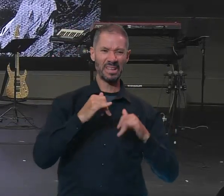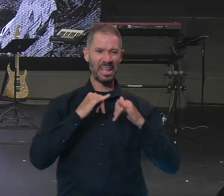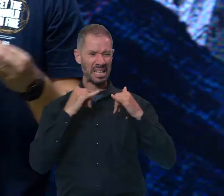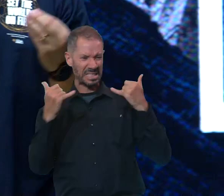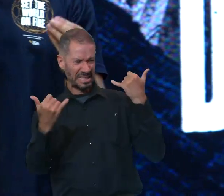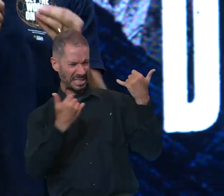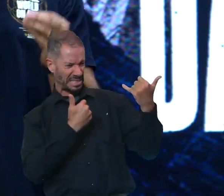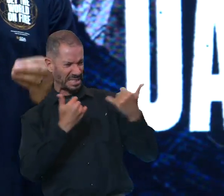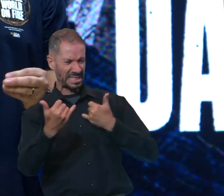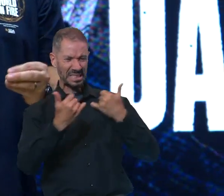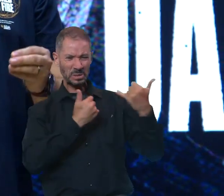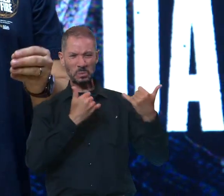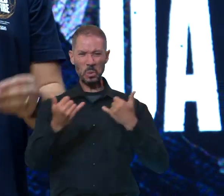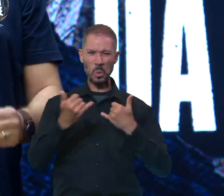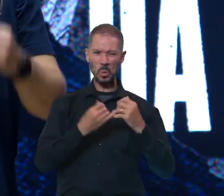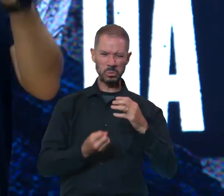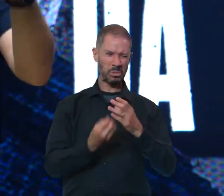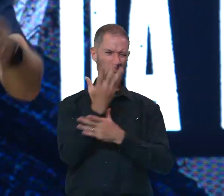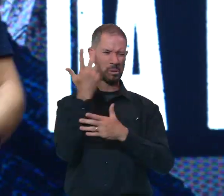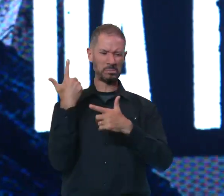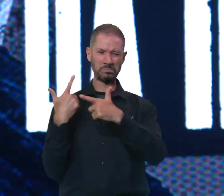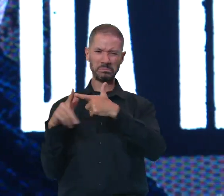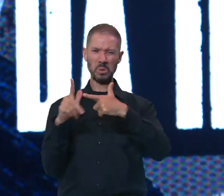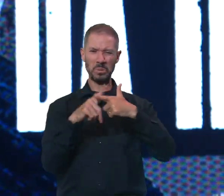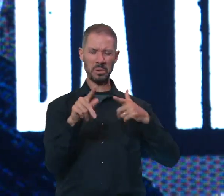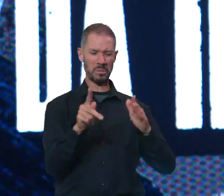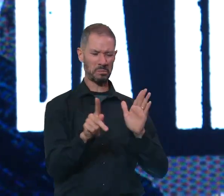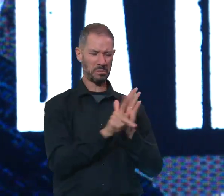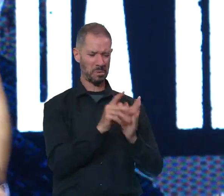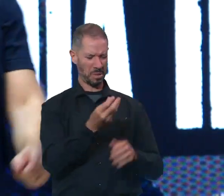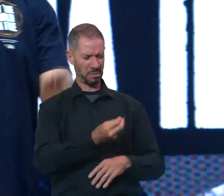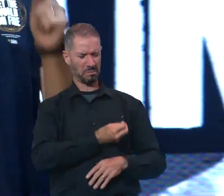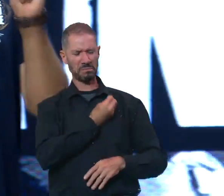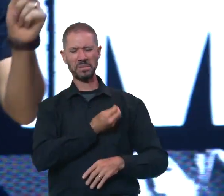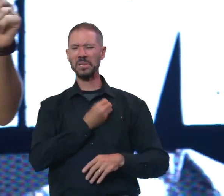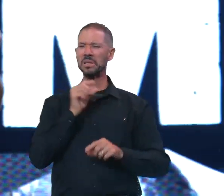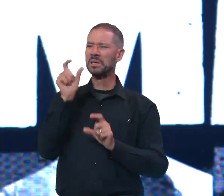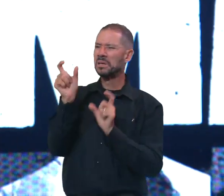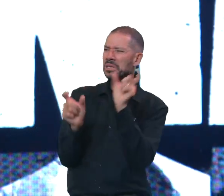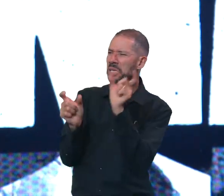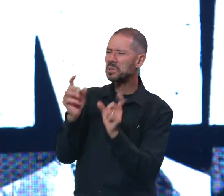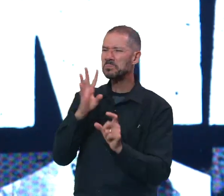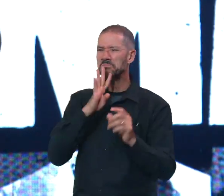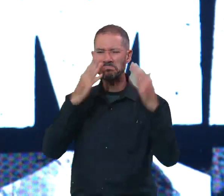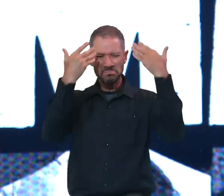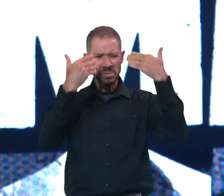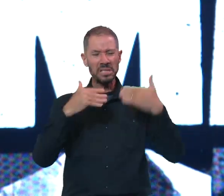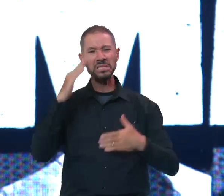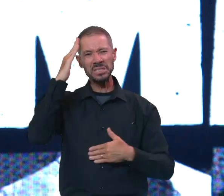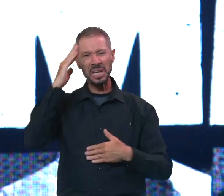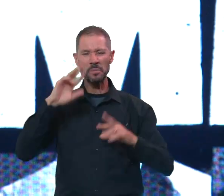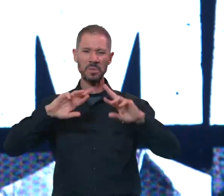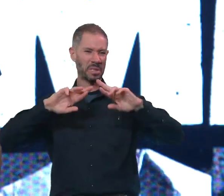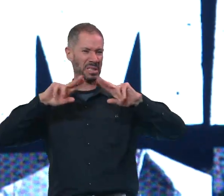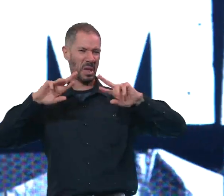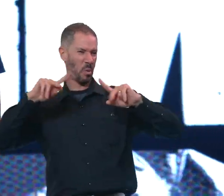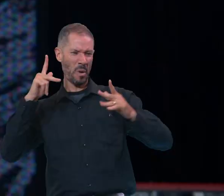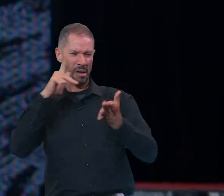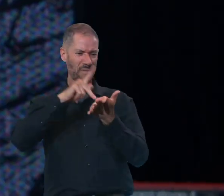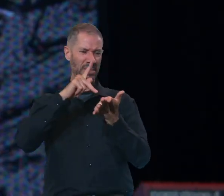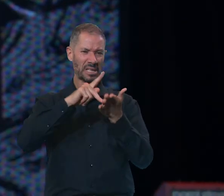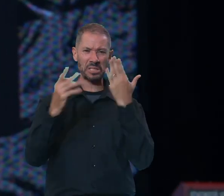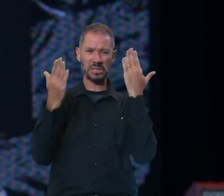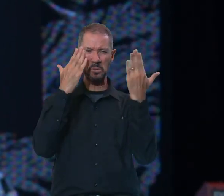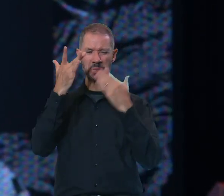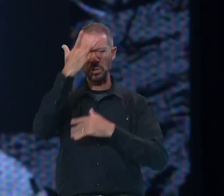ou rumores que podem surgir com relação à tua própria vida, porque aqueles que te conhecem sabem que aquilo não é verdade. Independente